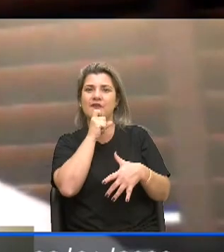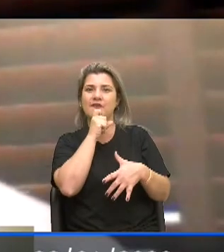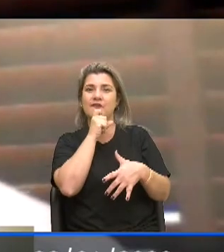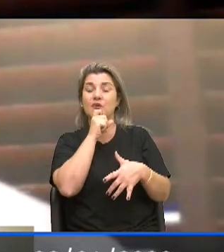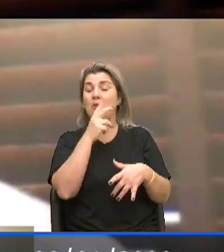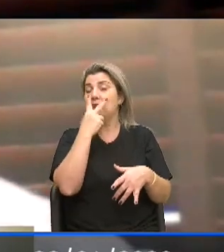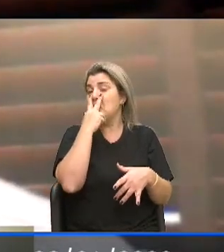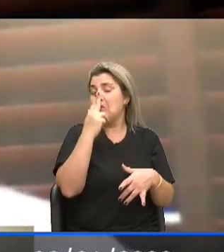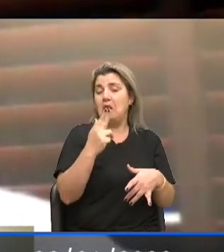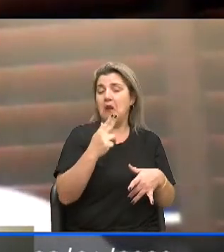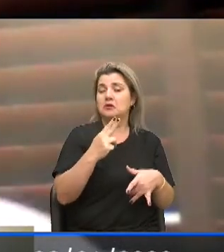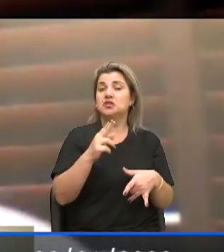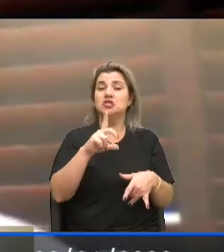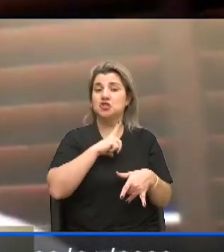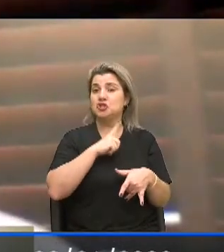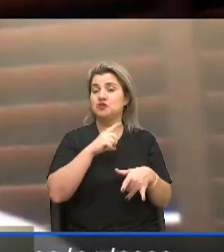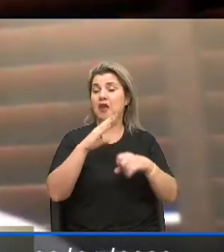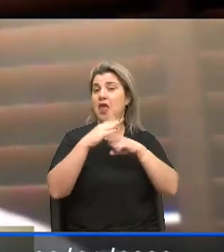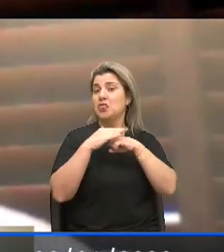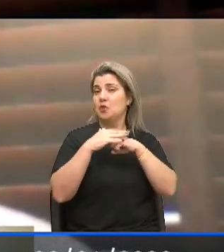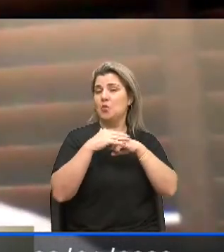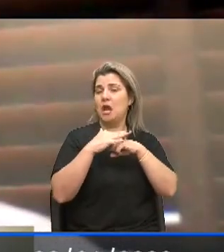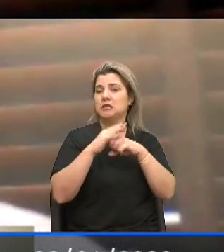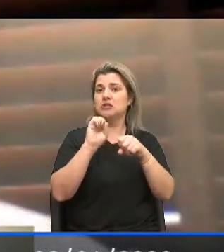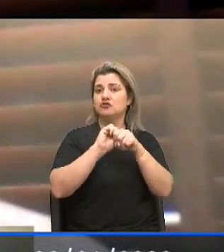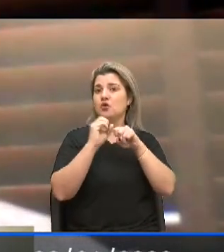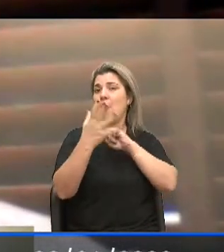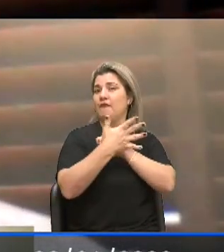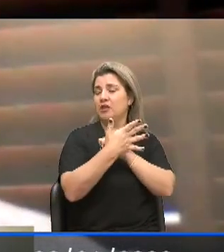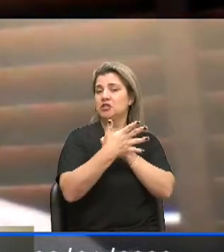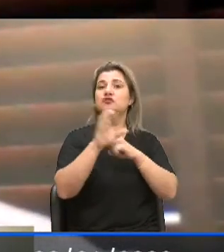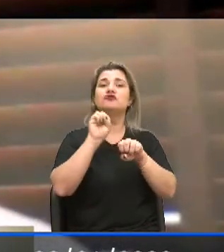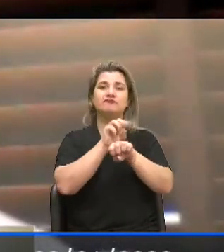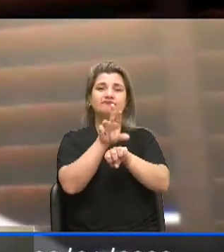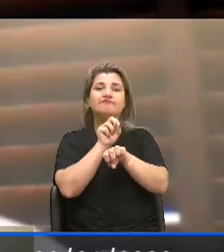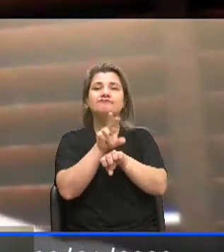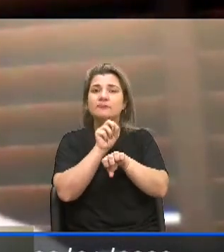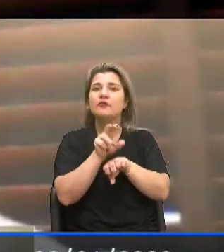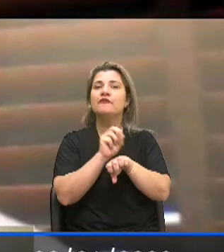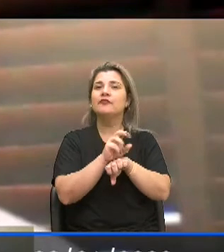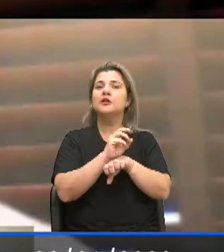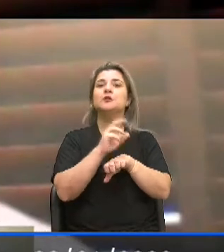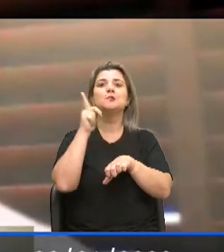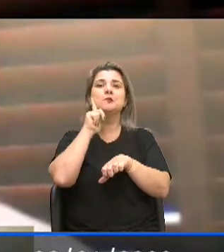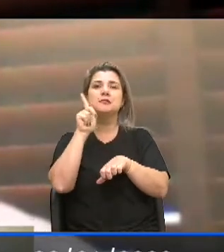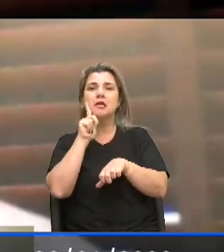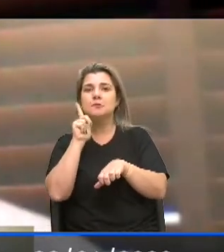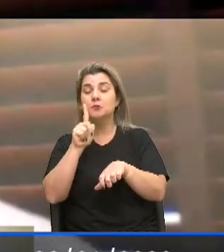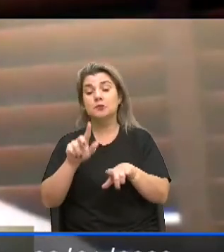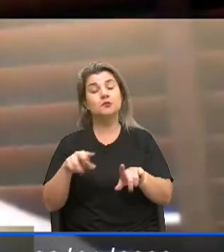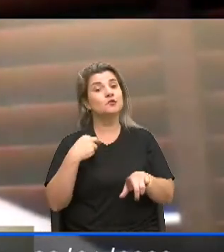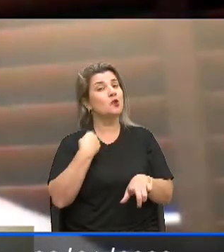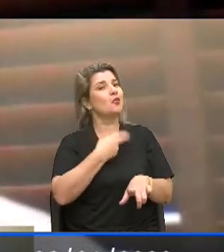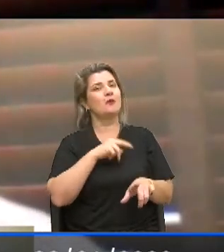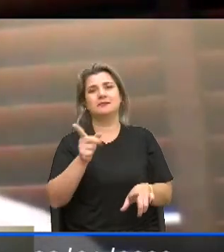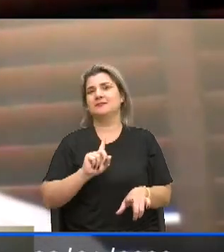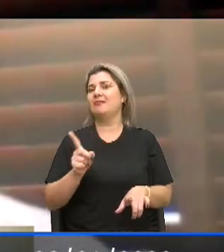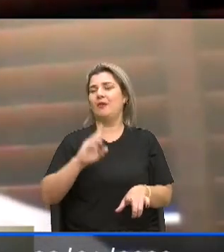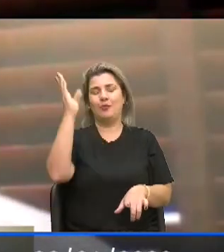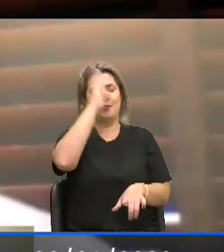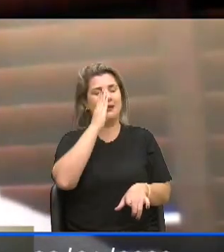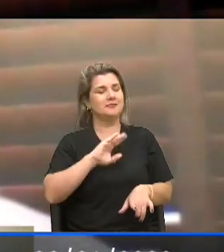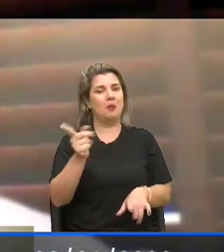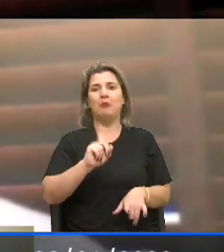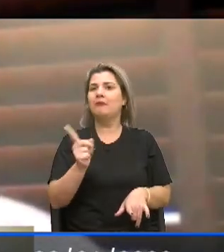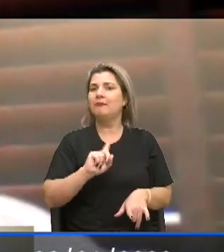dos frigoríficos. Nós estamos ao contrário, estamos tomando todas as atitudes para manter a alimentação, para poder fazer, dando